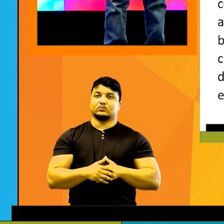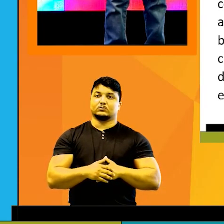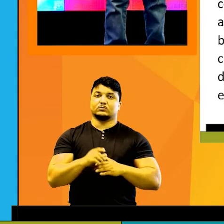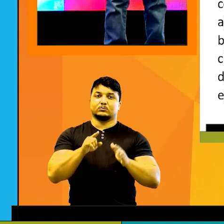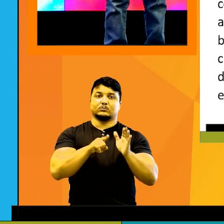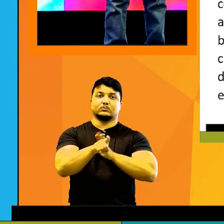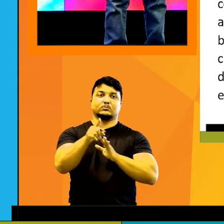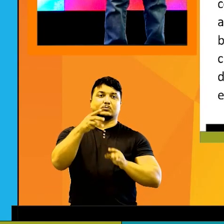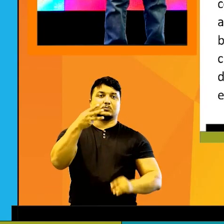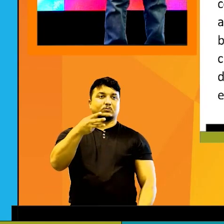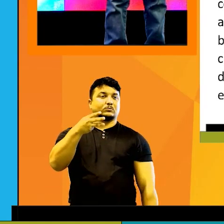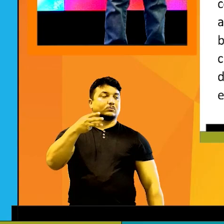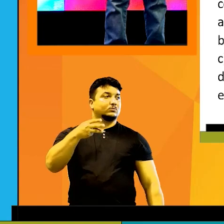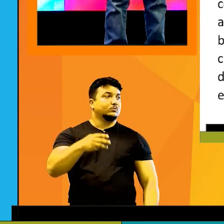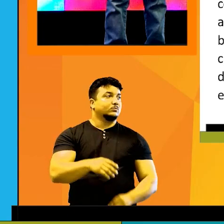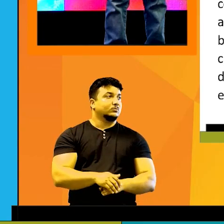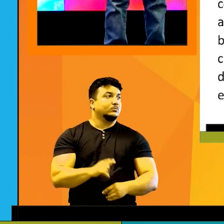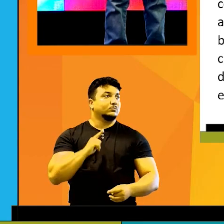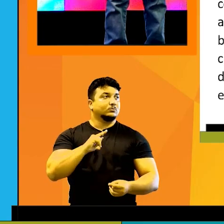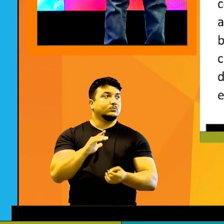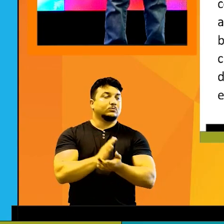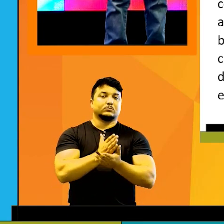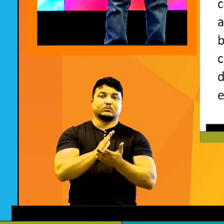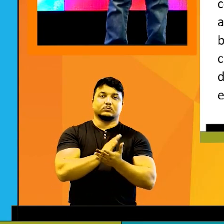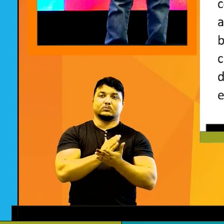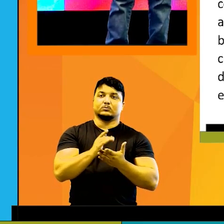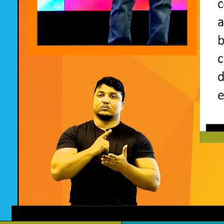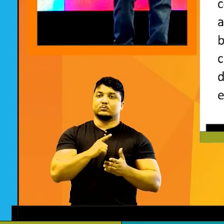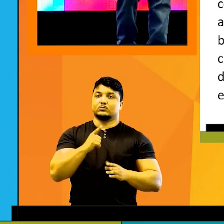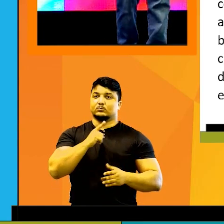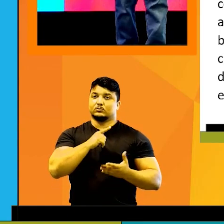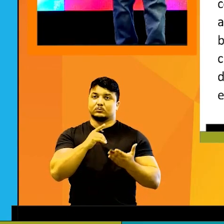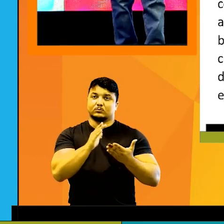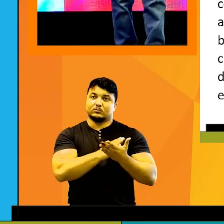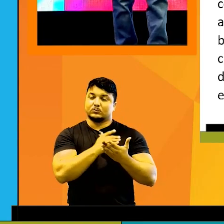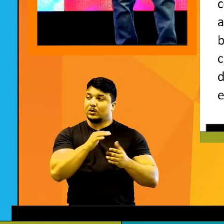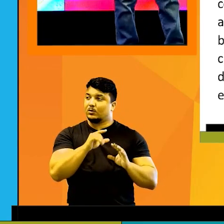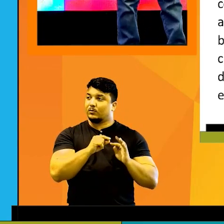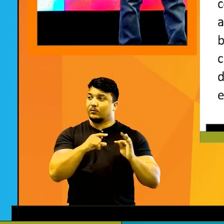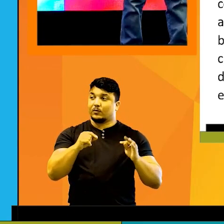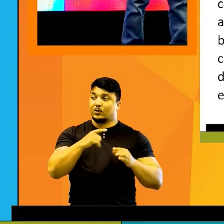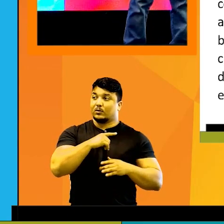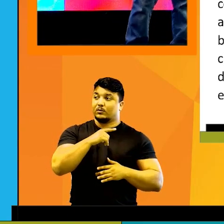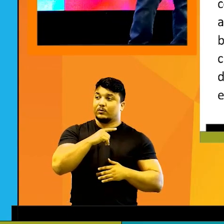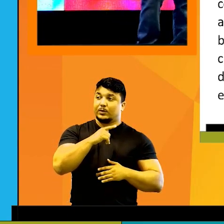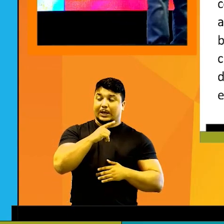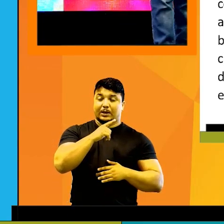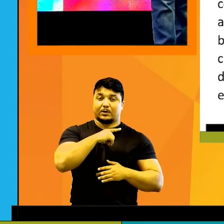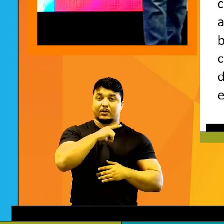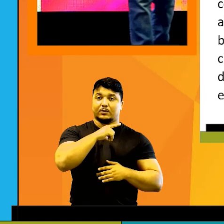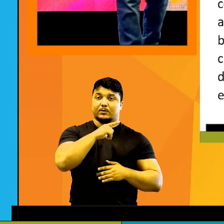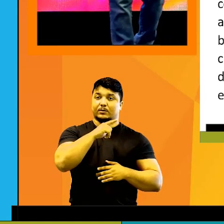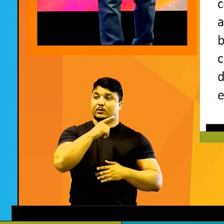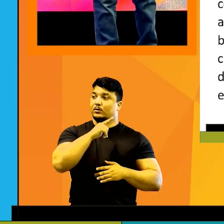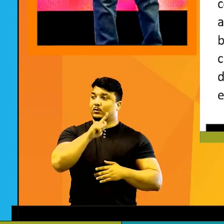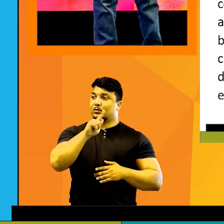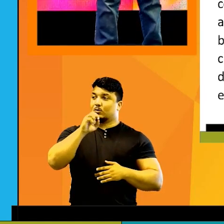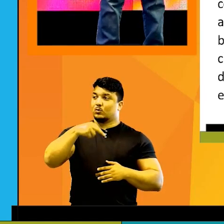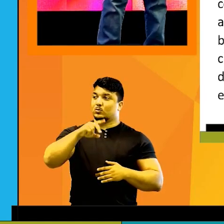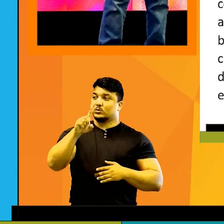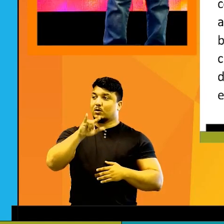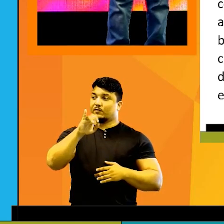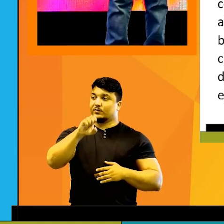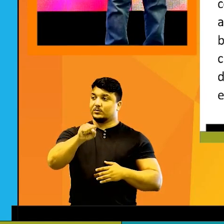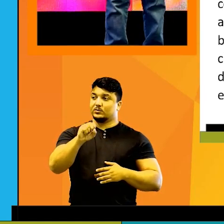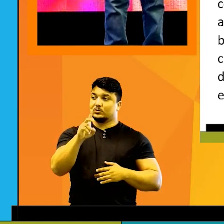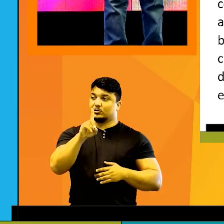Questão 3. Alguns versos de Leito de Folhas Verdes, de Gonçalves Dias. Ou seja, aproveitando